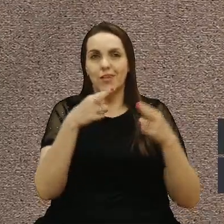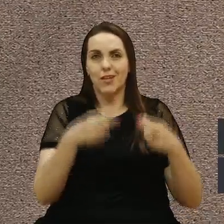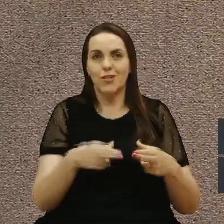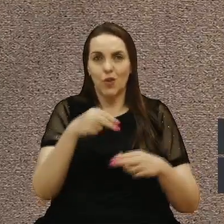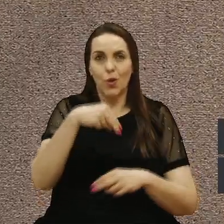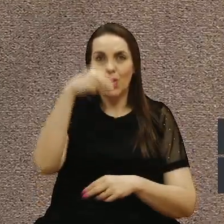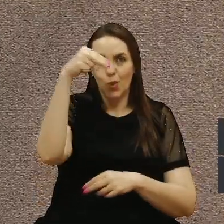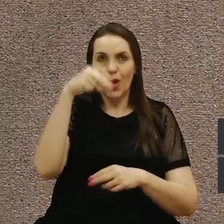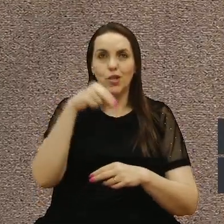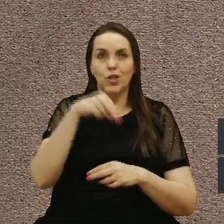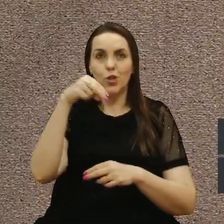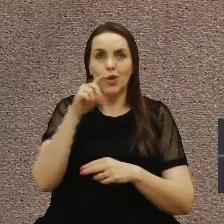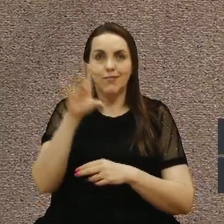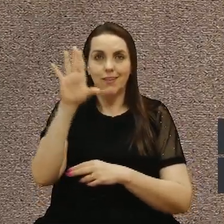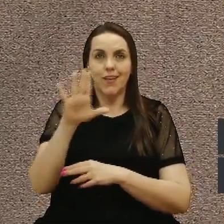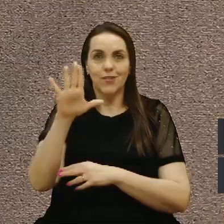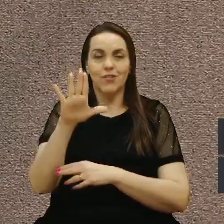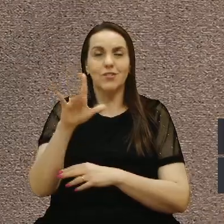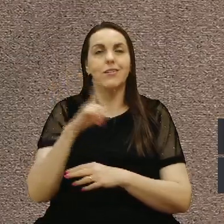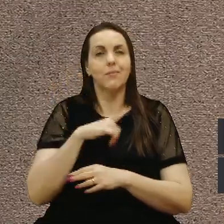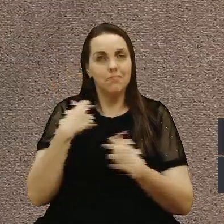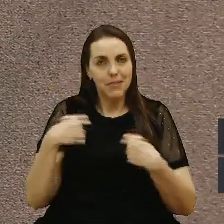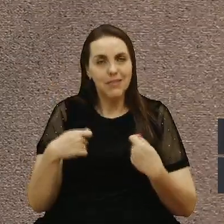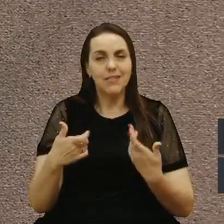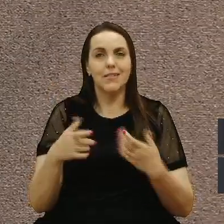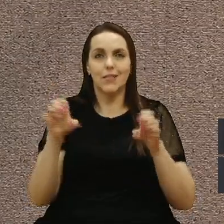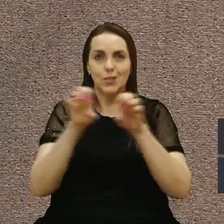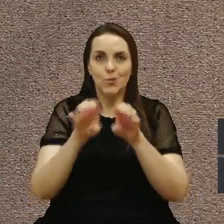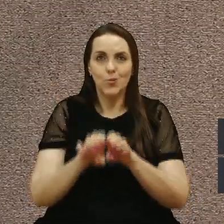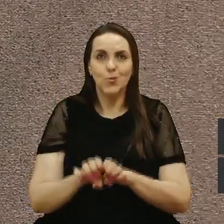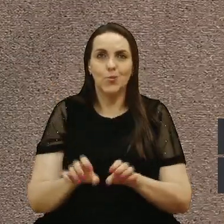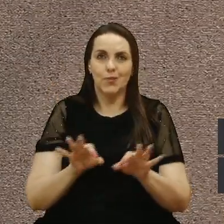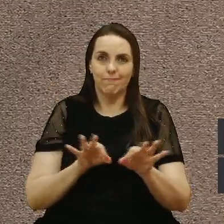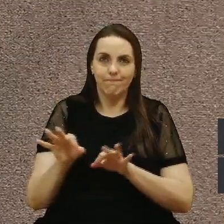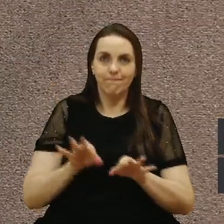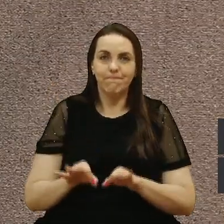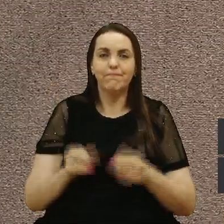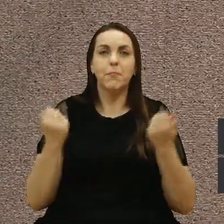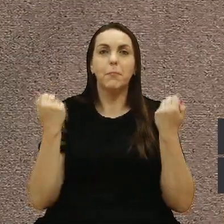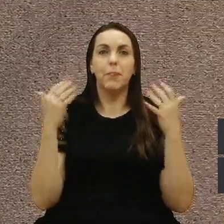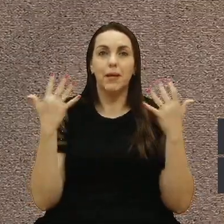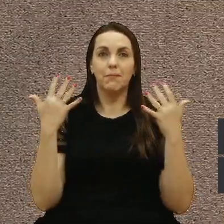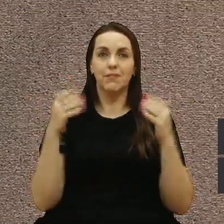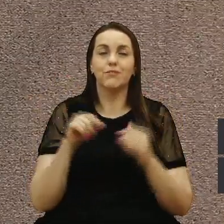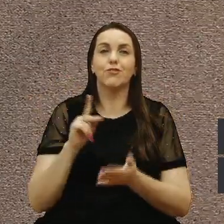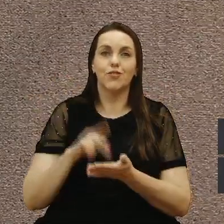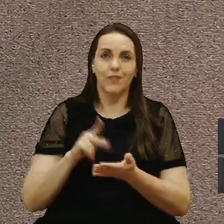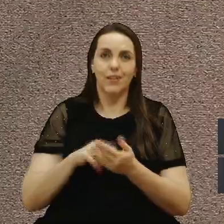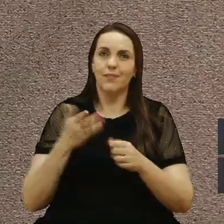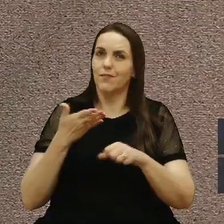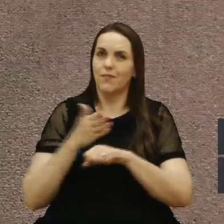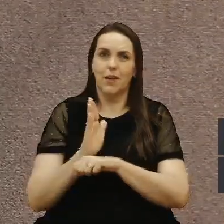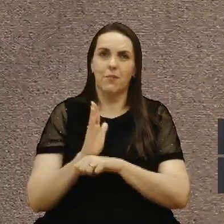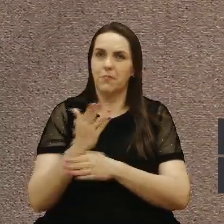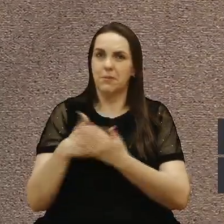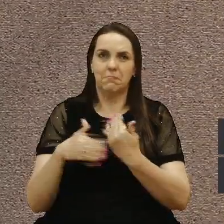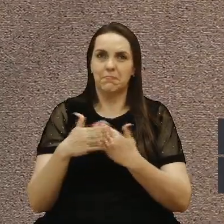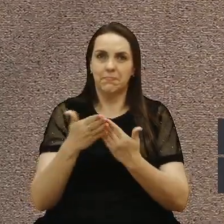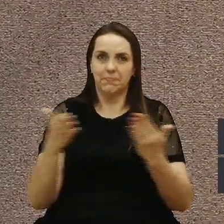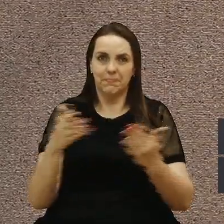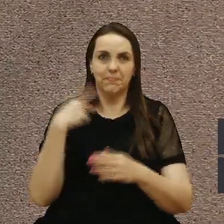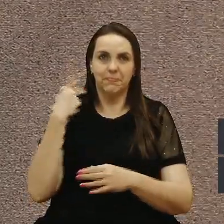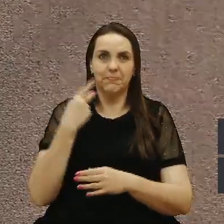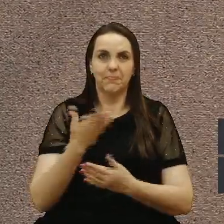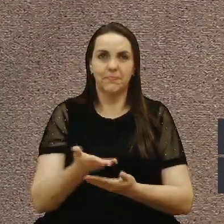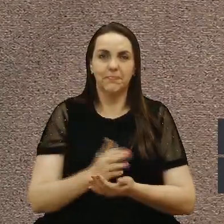nordeste, que precisam, carecem dessa estruturação adequada. Então, meus parabéns, e certamente esse projeto vai ser aprovado aí por unanimidade nesta casa.